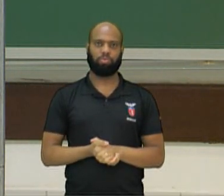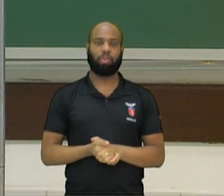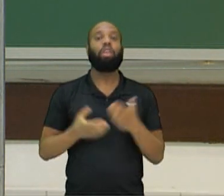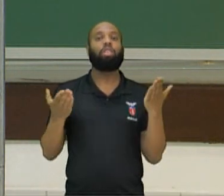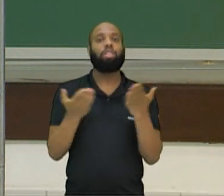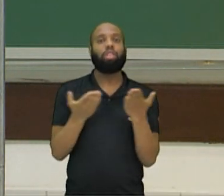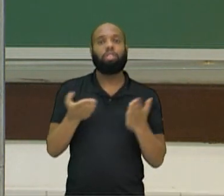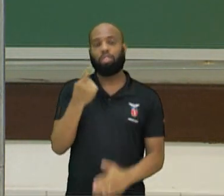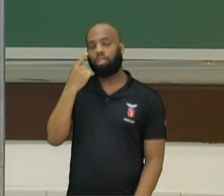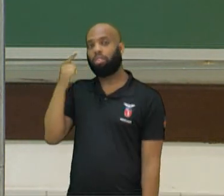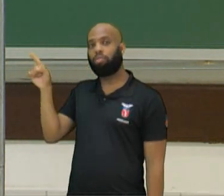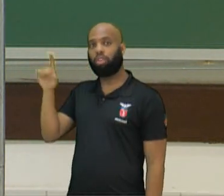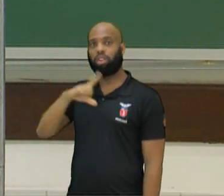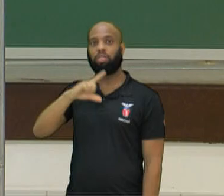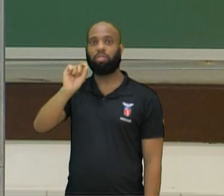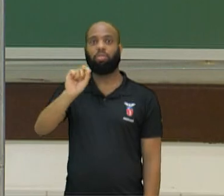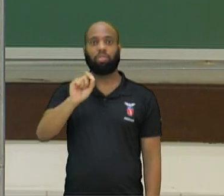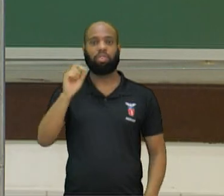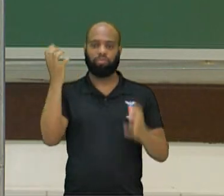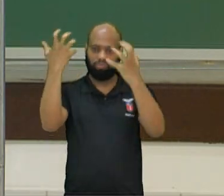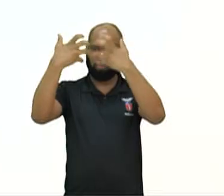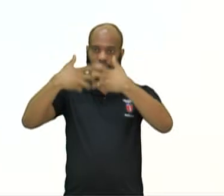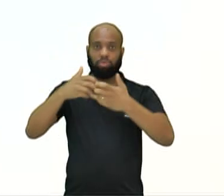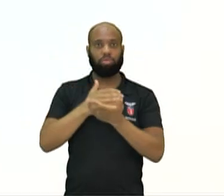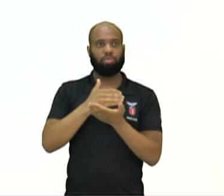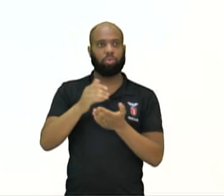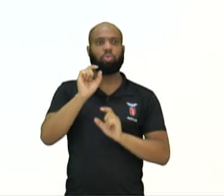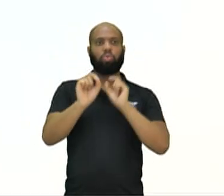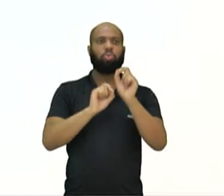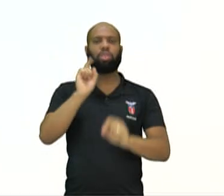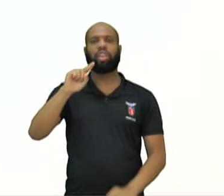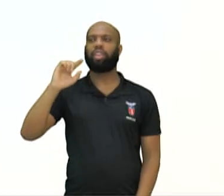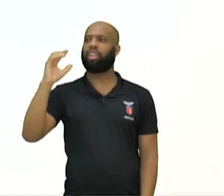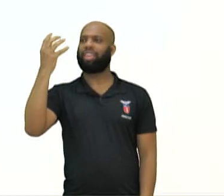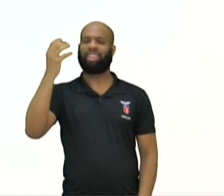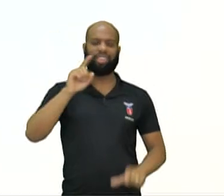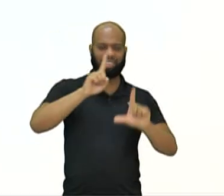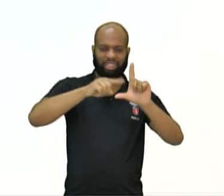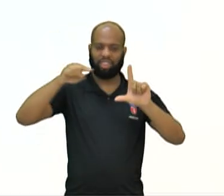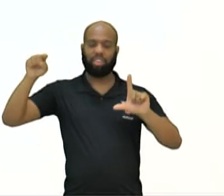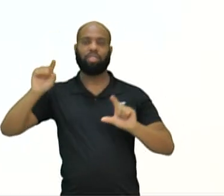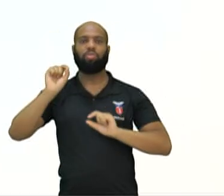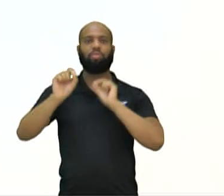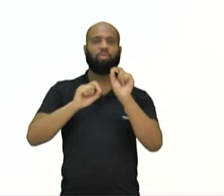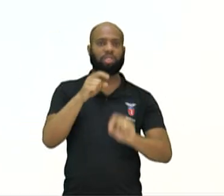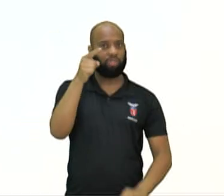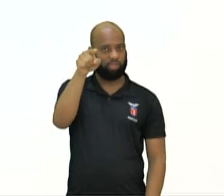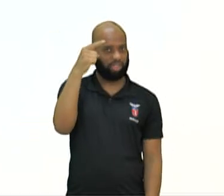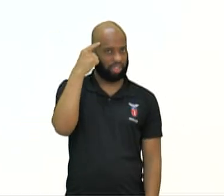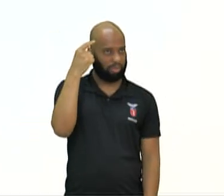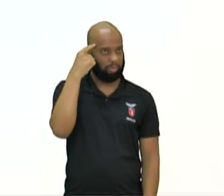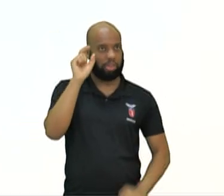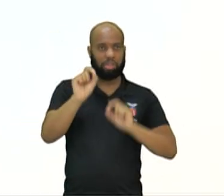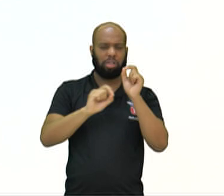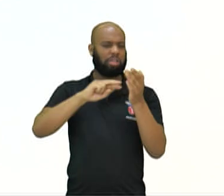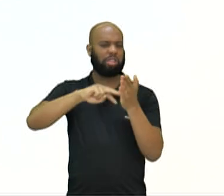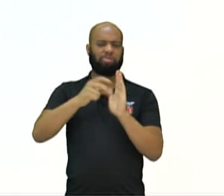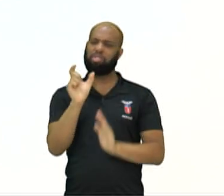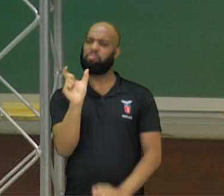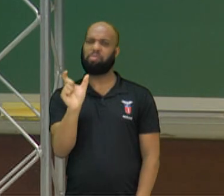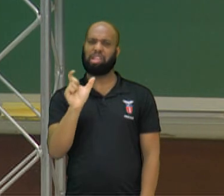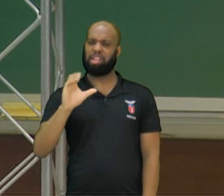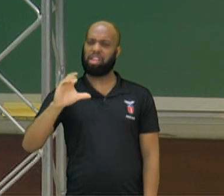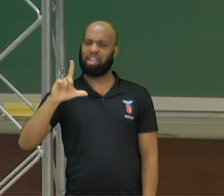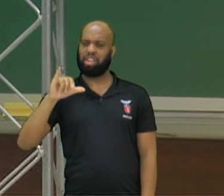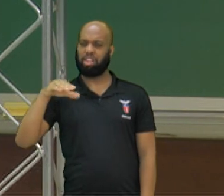Agora aqui, a gente já vem com uma reflexão inicial. O que são climogramas? É para que você pense um pouquinho sobre essa palavra, sobre